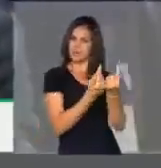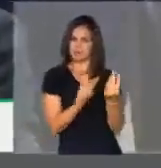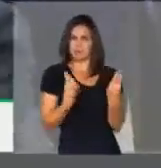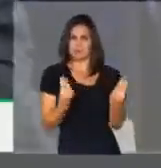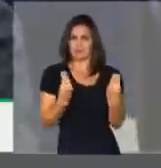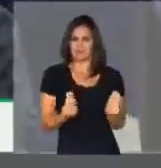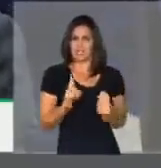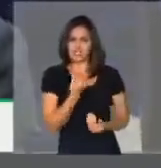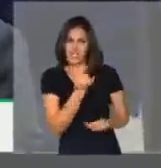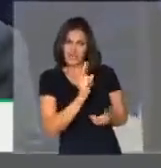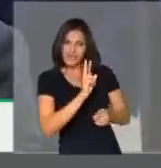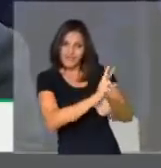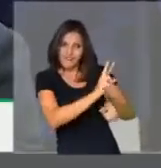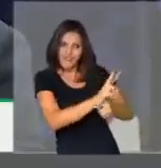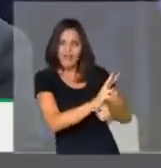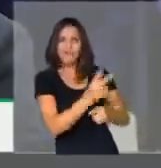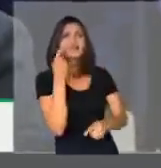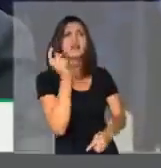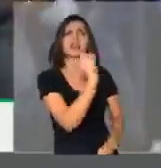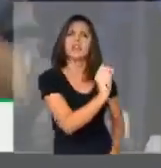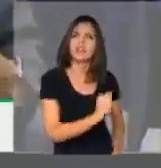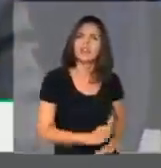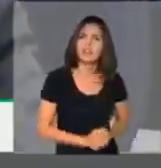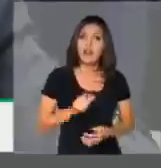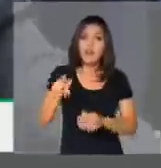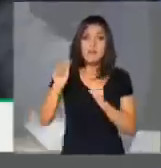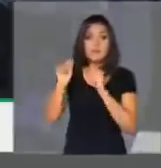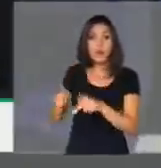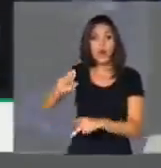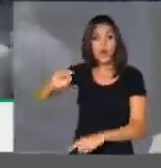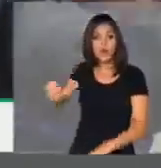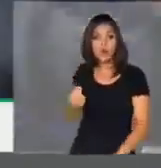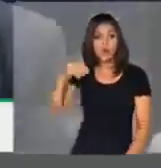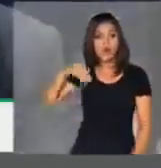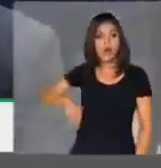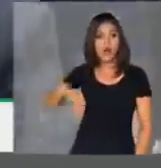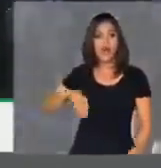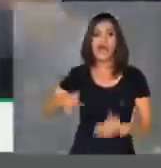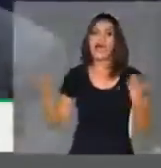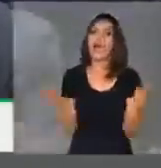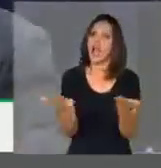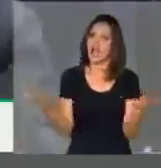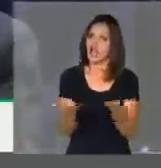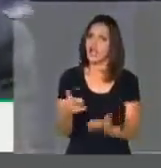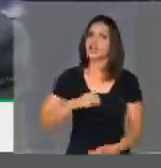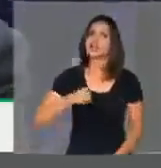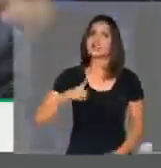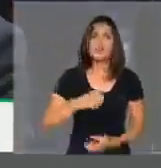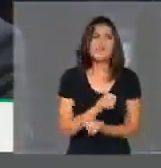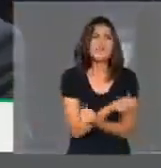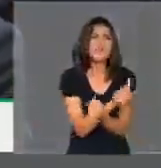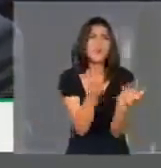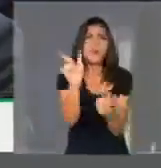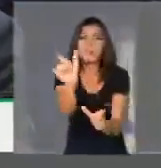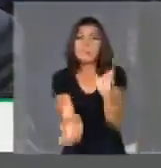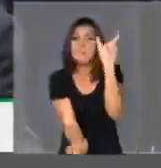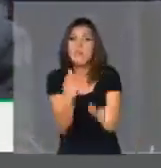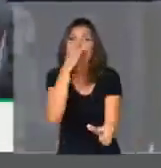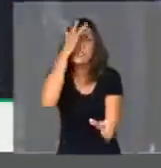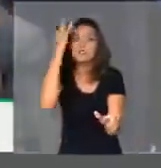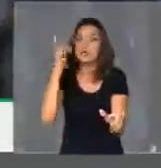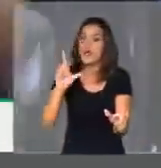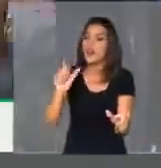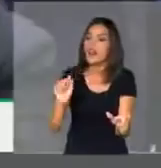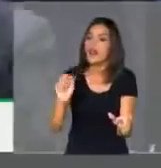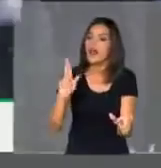ser aposentado com R$8 mil, e agora envolvido num laranjal de muitas laranjas podres,